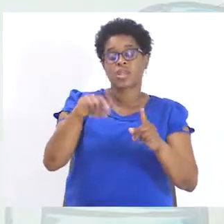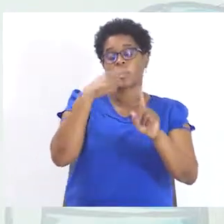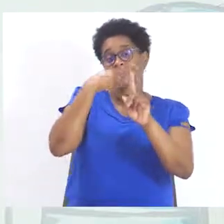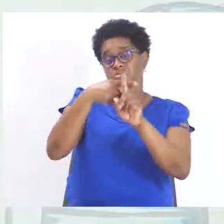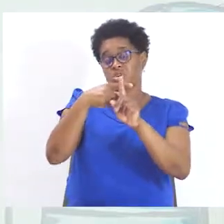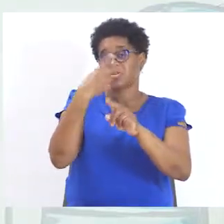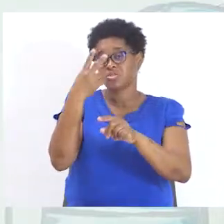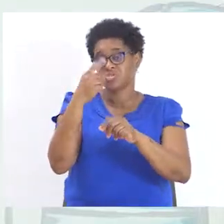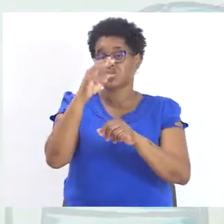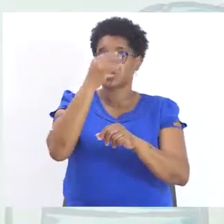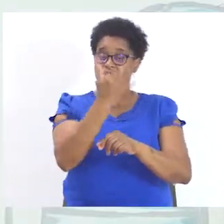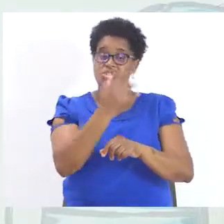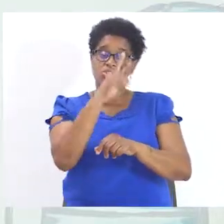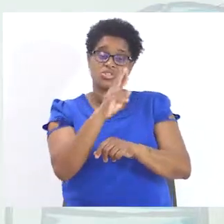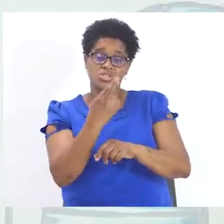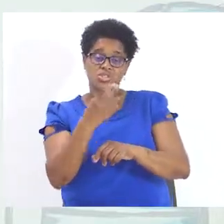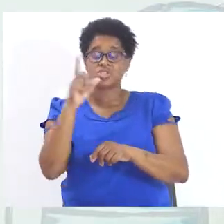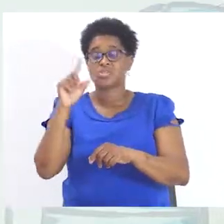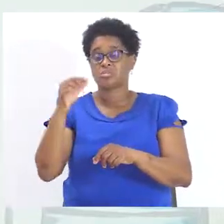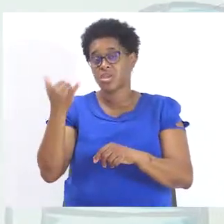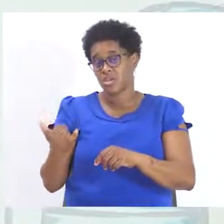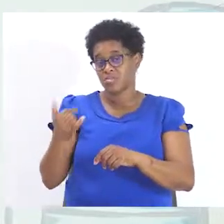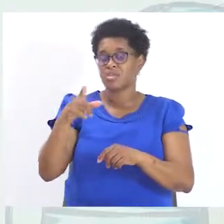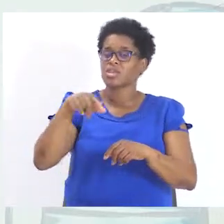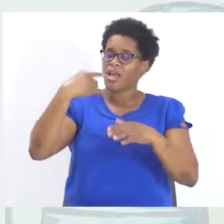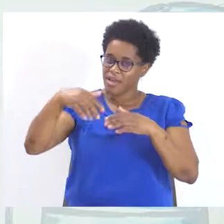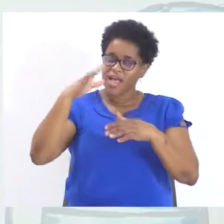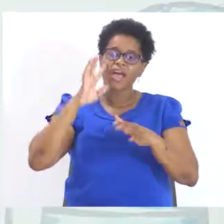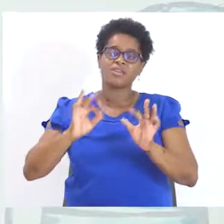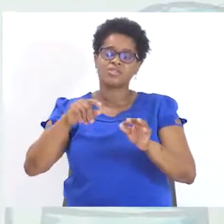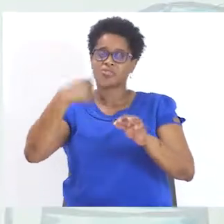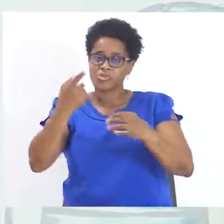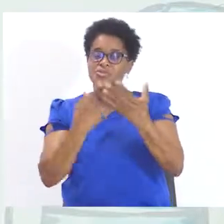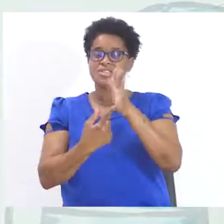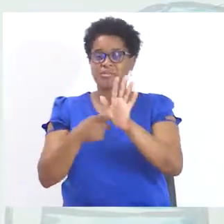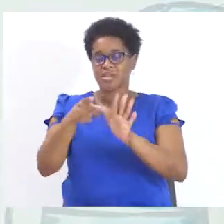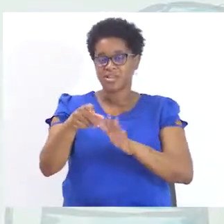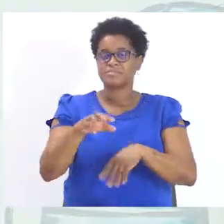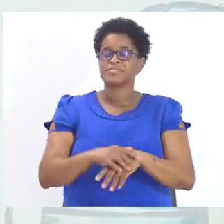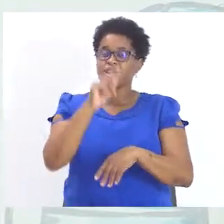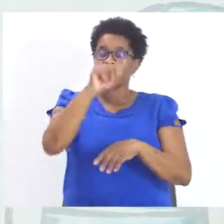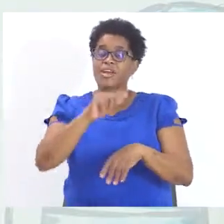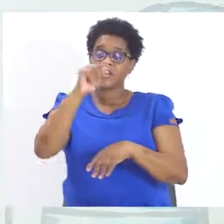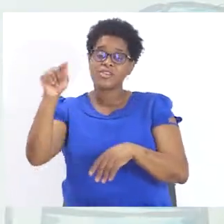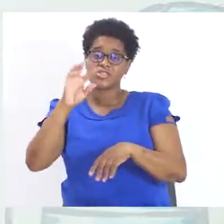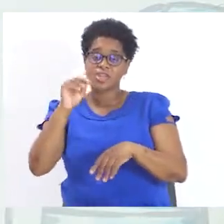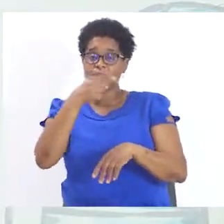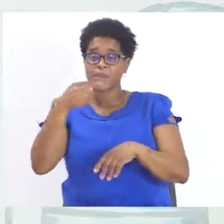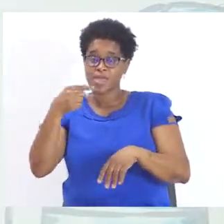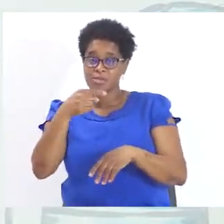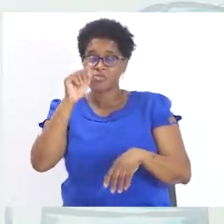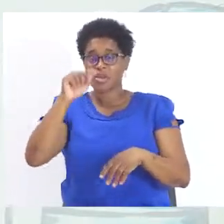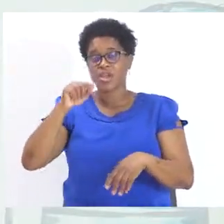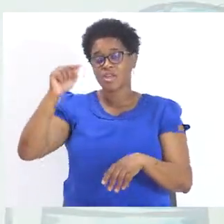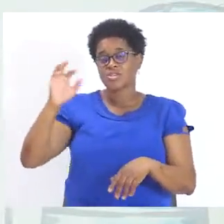y também é um monômio. Assim, por restantes exemplos ali, raiz de 10 menos raiz de